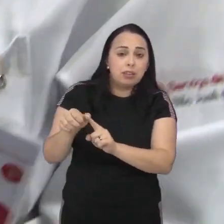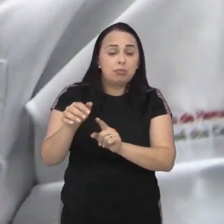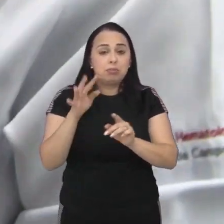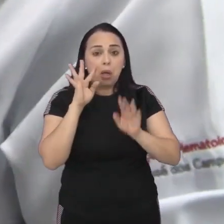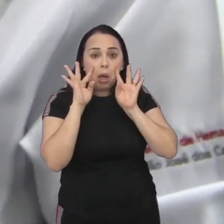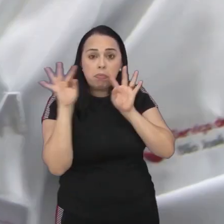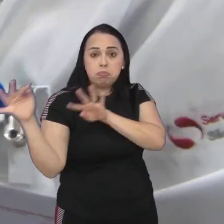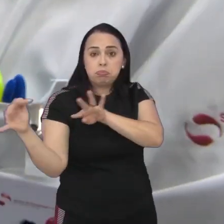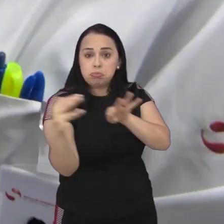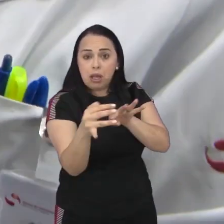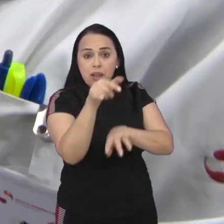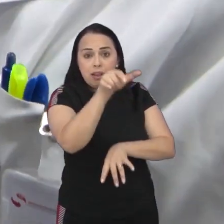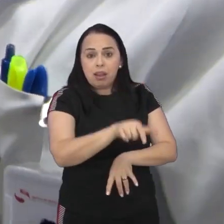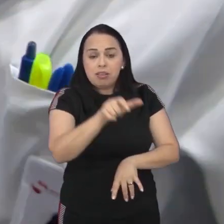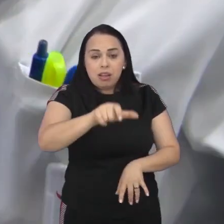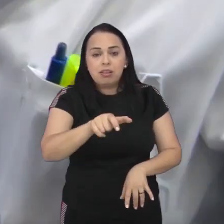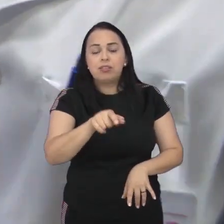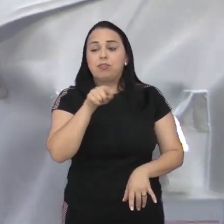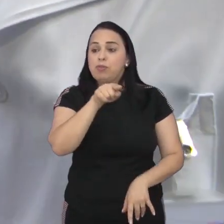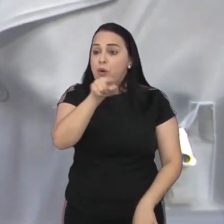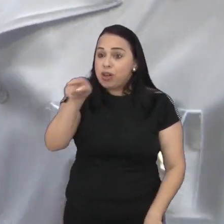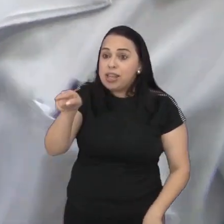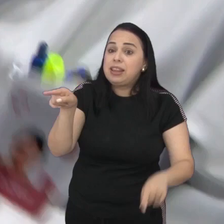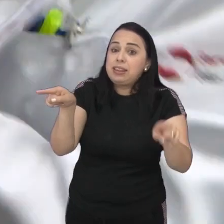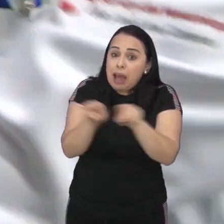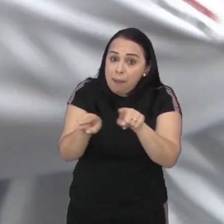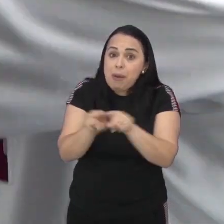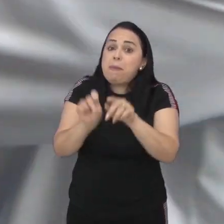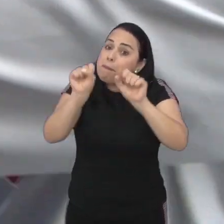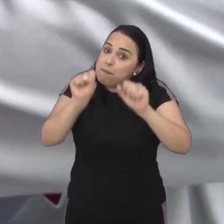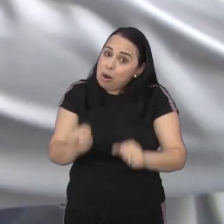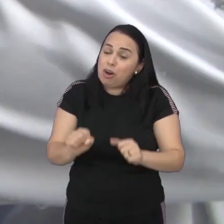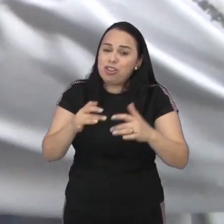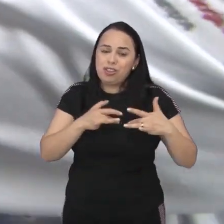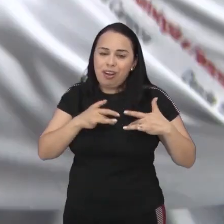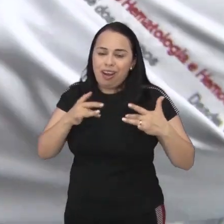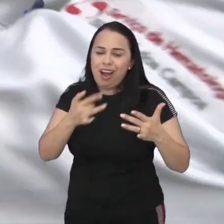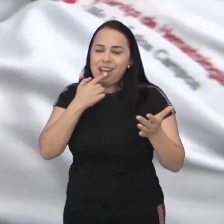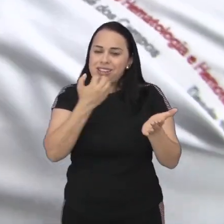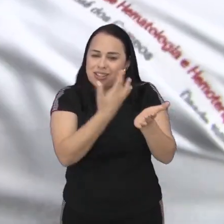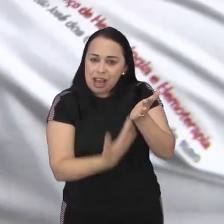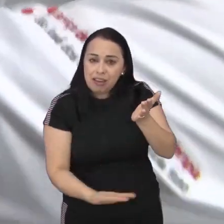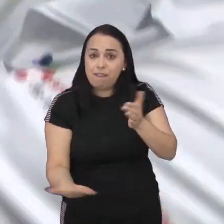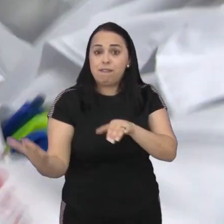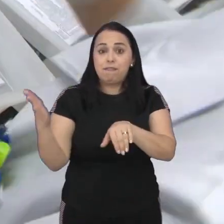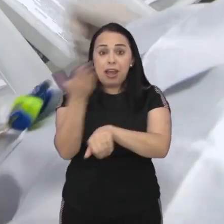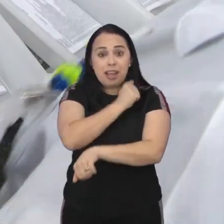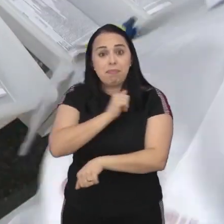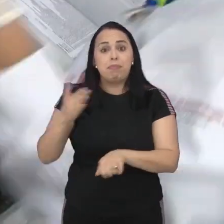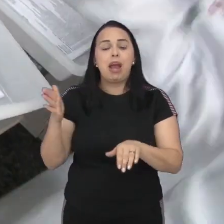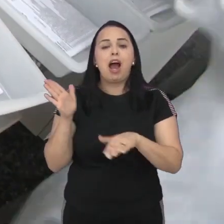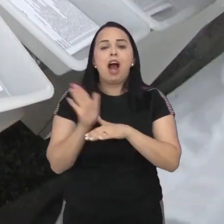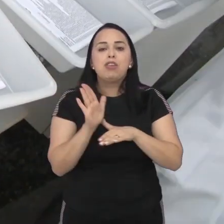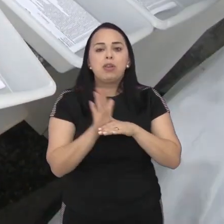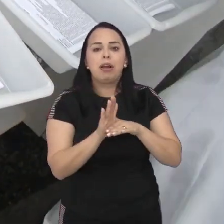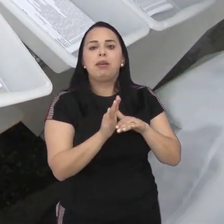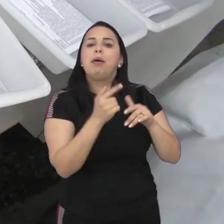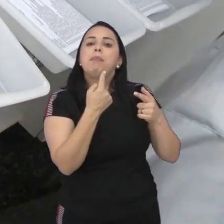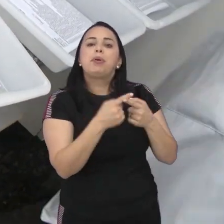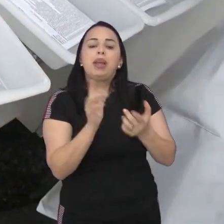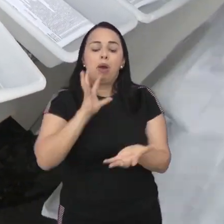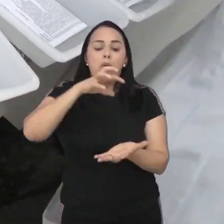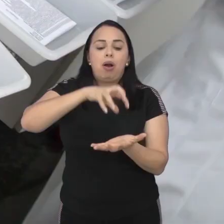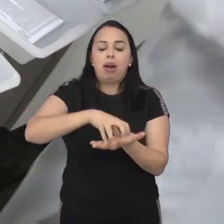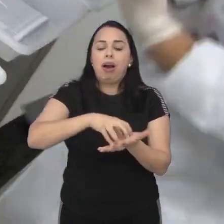homenageie essas pessoas, mas ao mesmo tempo diz assim, ó, você também pode ser doador de sangue, venha nos ajudar, porque os bancos aí de